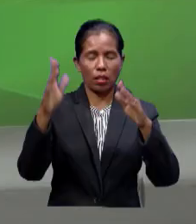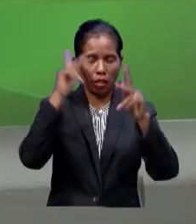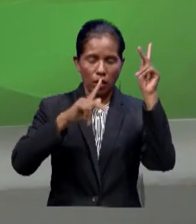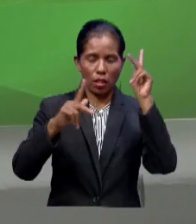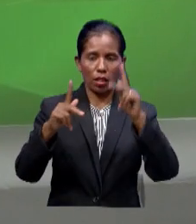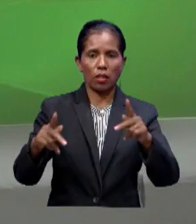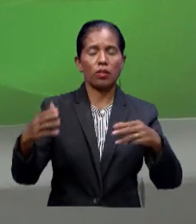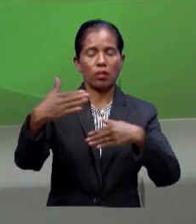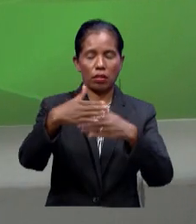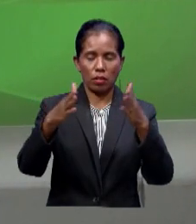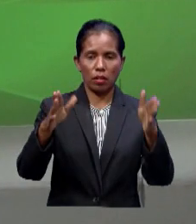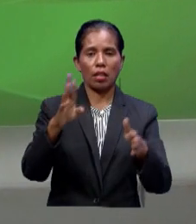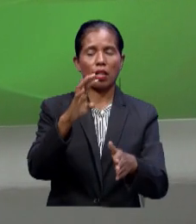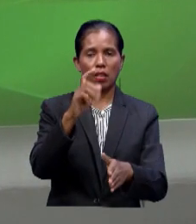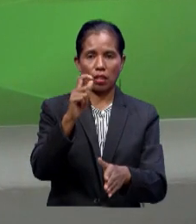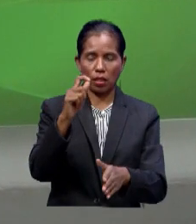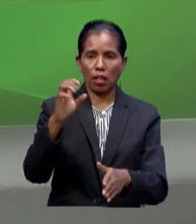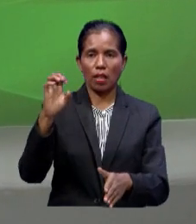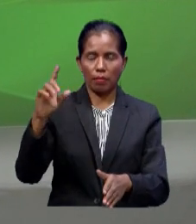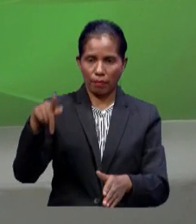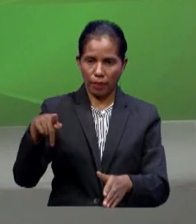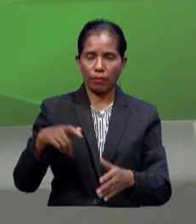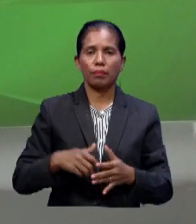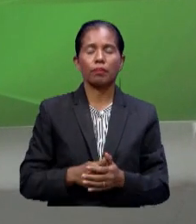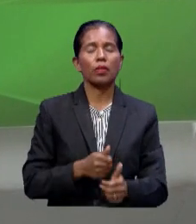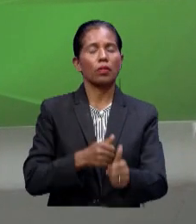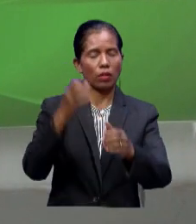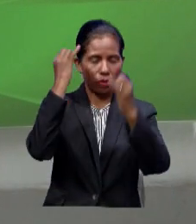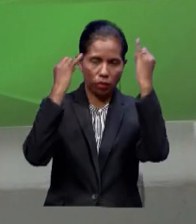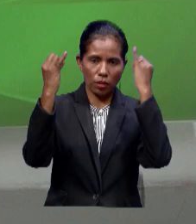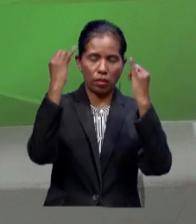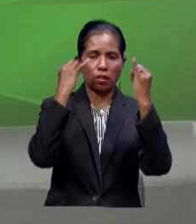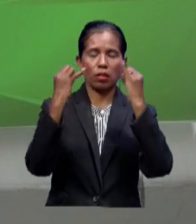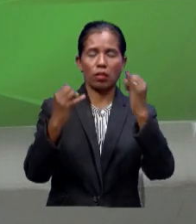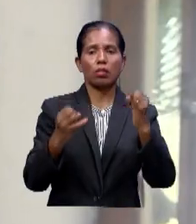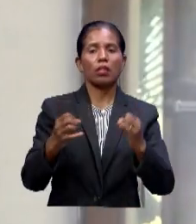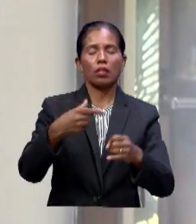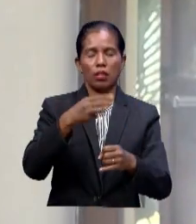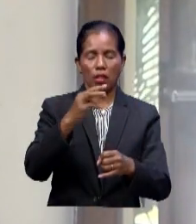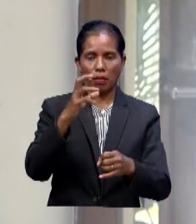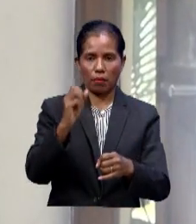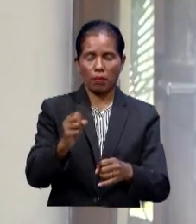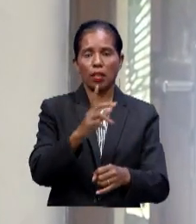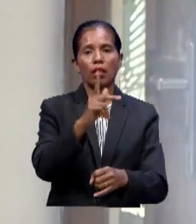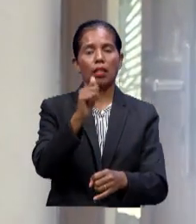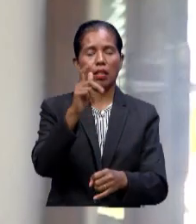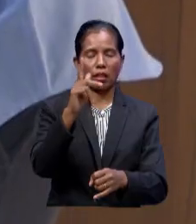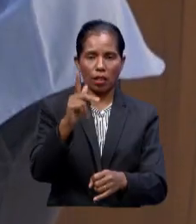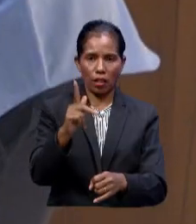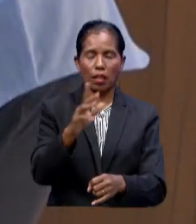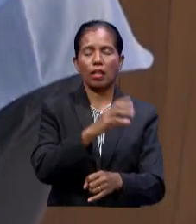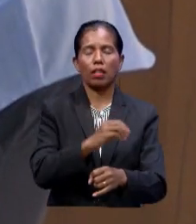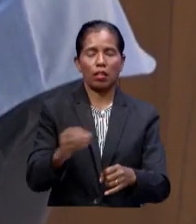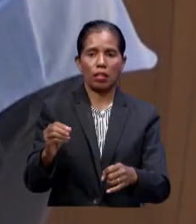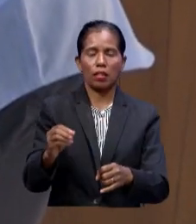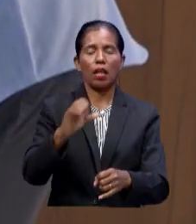box RTTL-EP. Twitter informação NBGMN acessa, CAC notifica AEJ